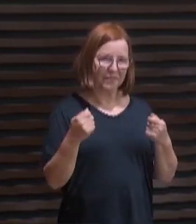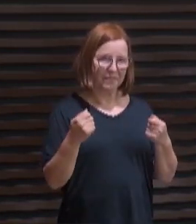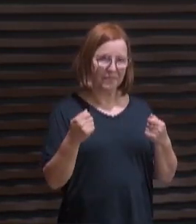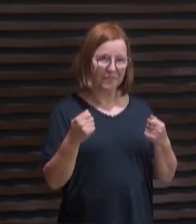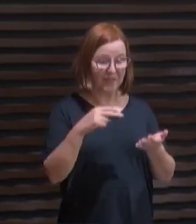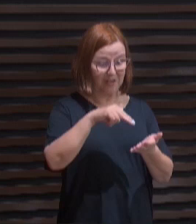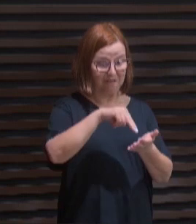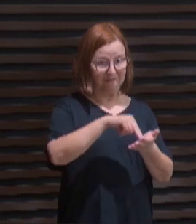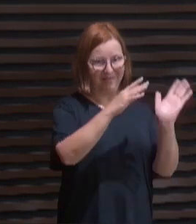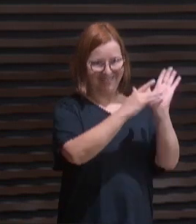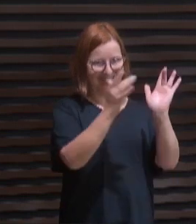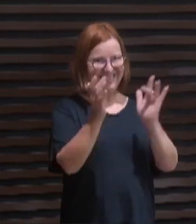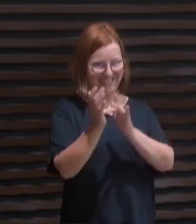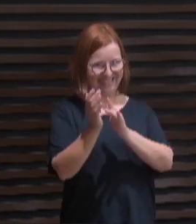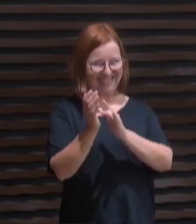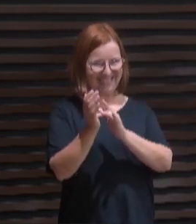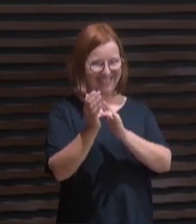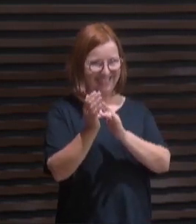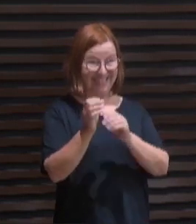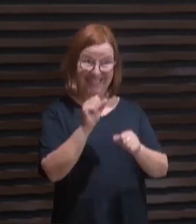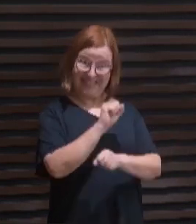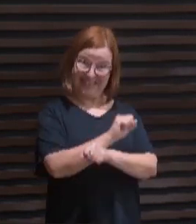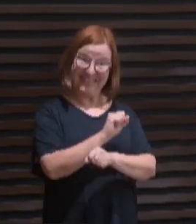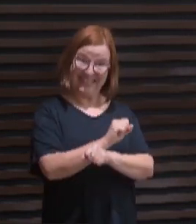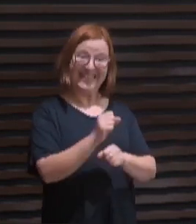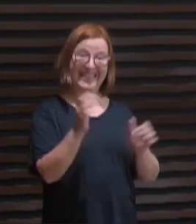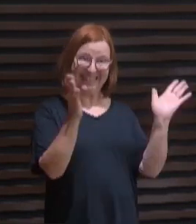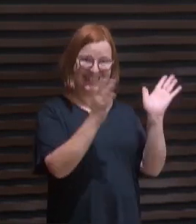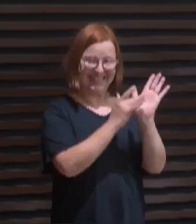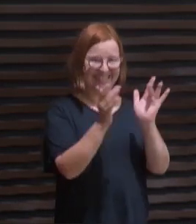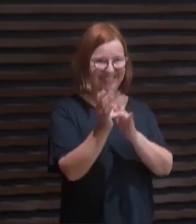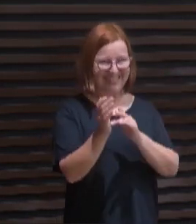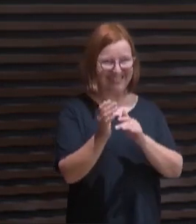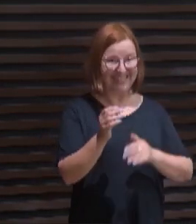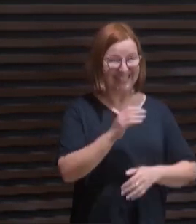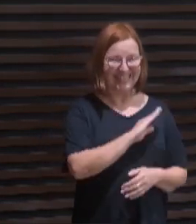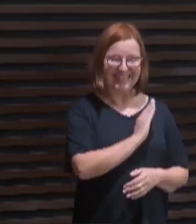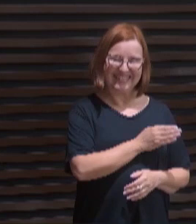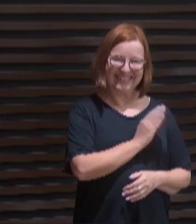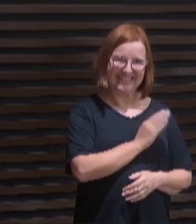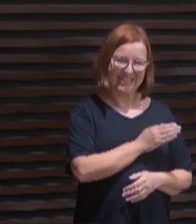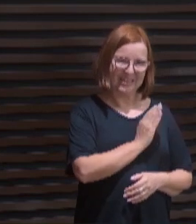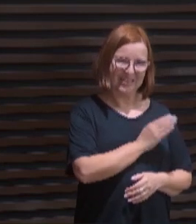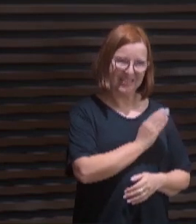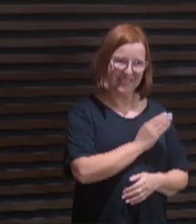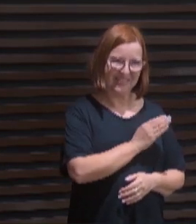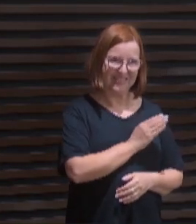para Jesus. Esperar por Jesus com um coração